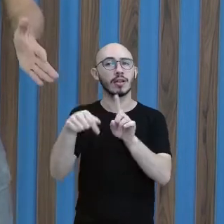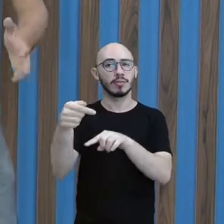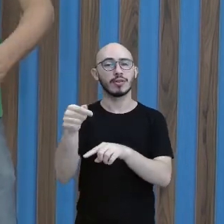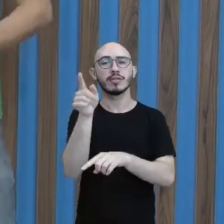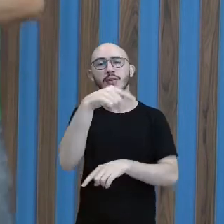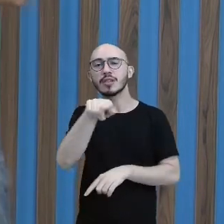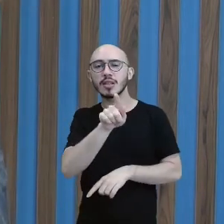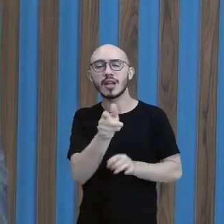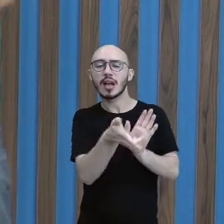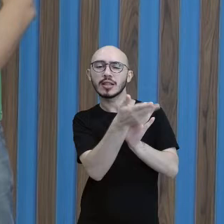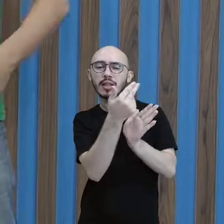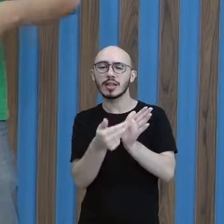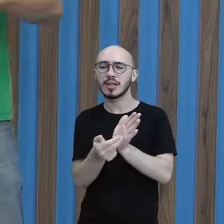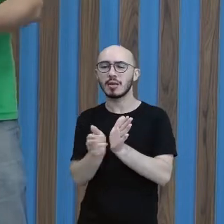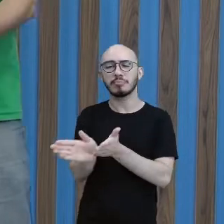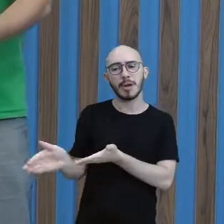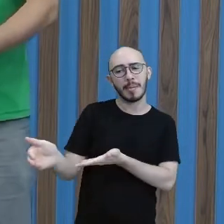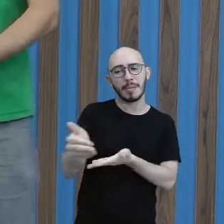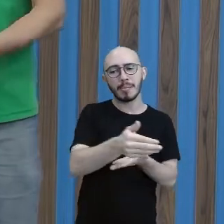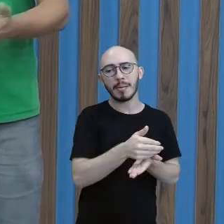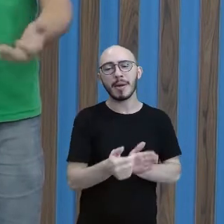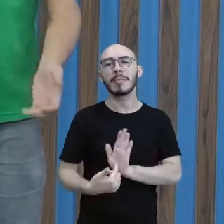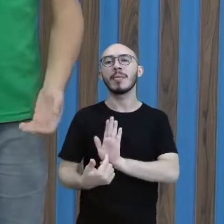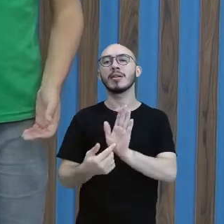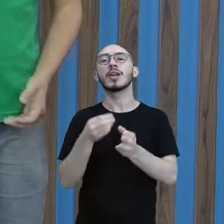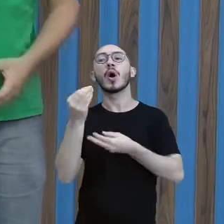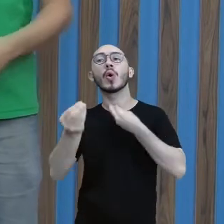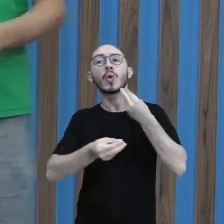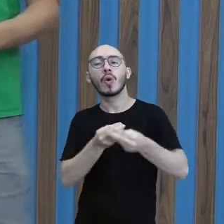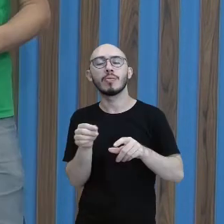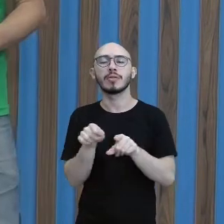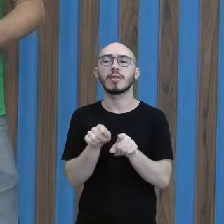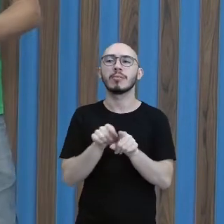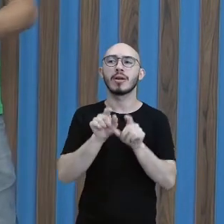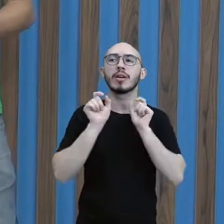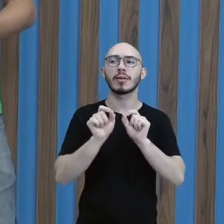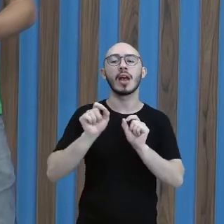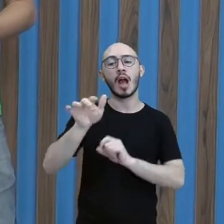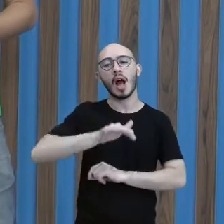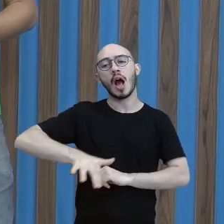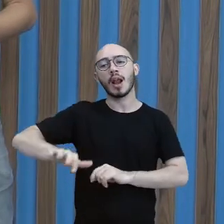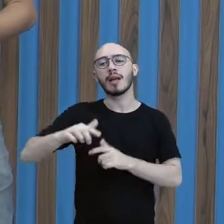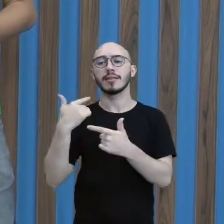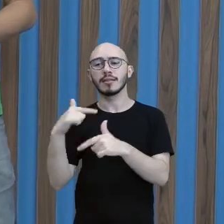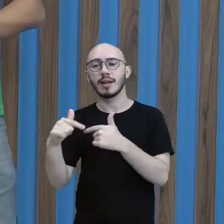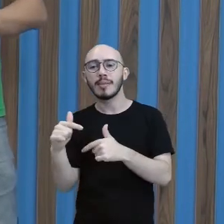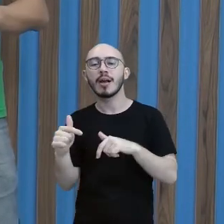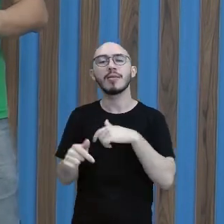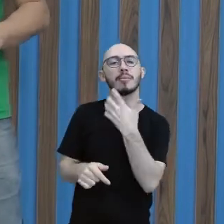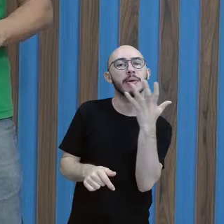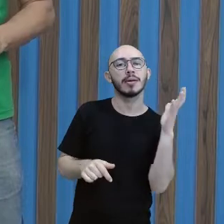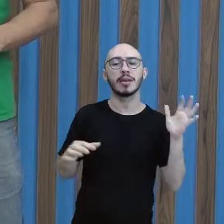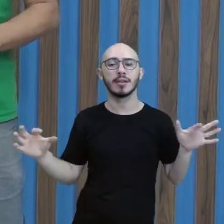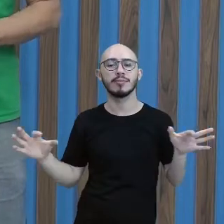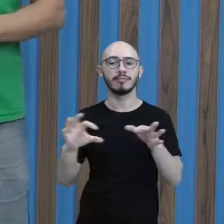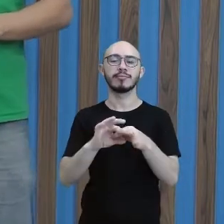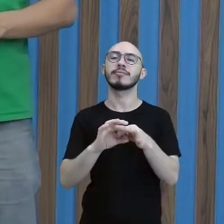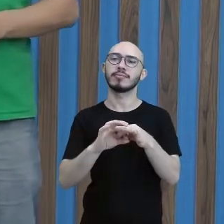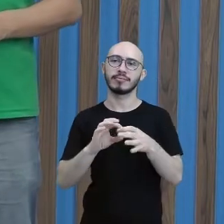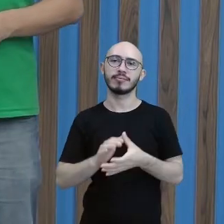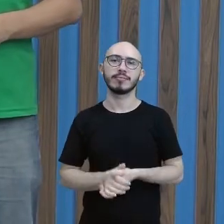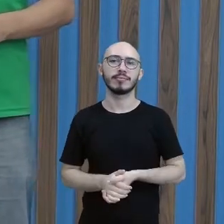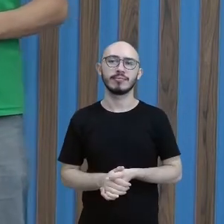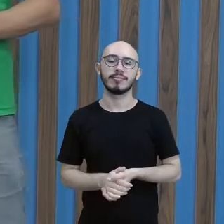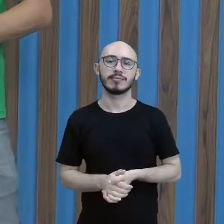desenhos de vocês e a gente vai, né, trabalhar essa questão do mundo do trabalho e o meio ambiente, tá certo? Então, a ideia é